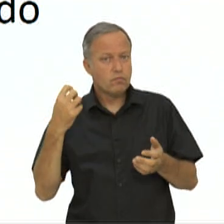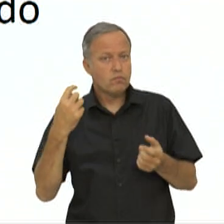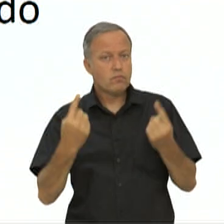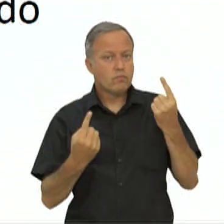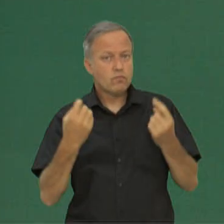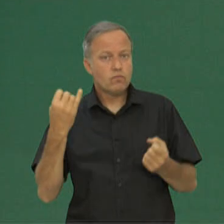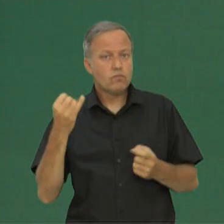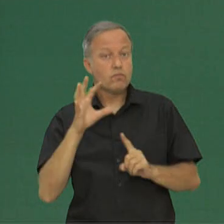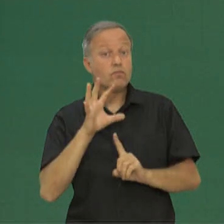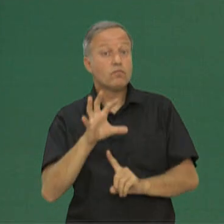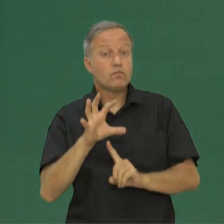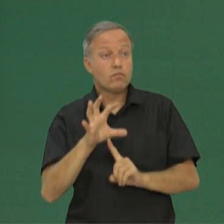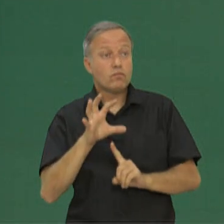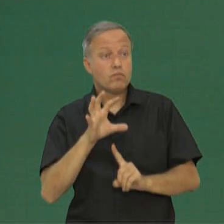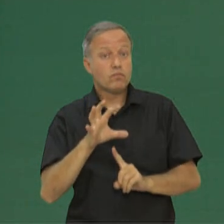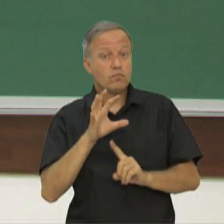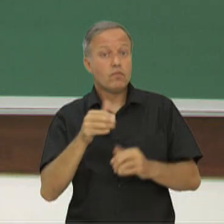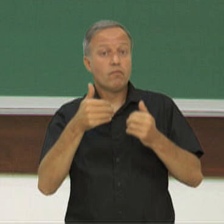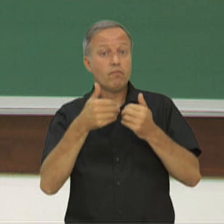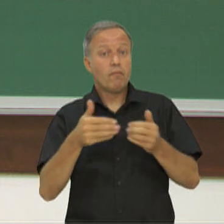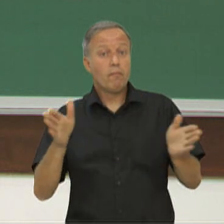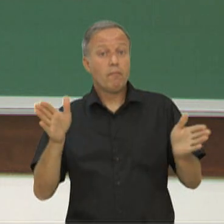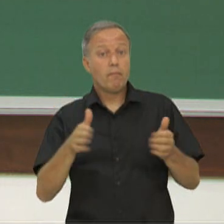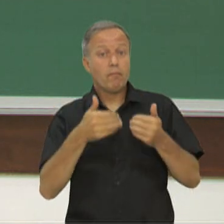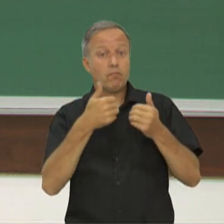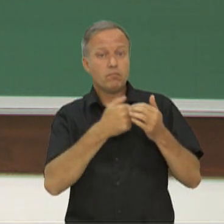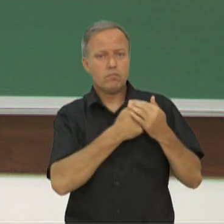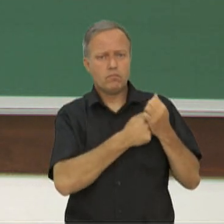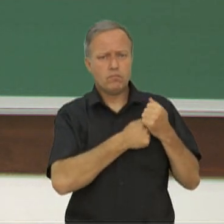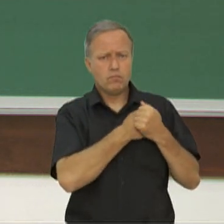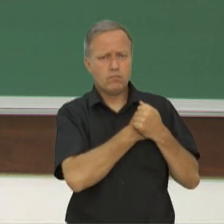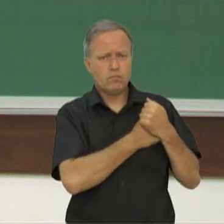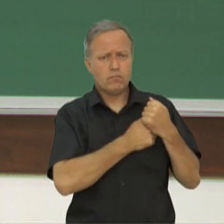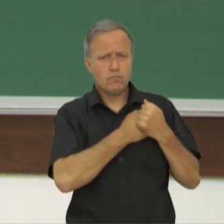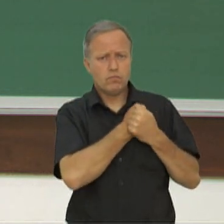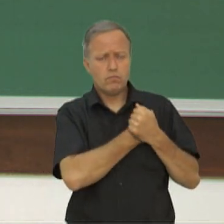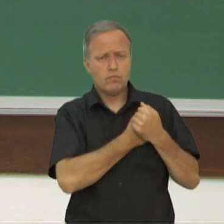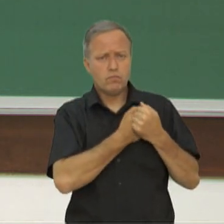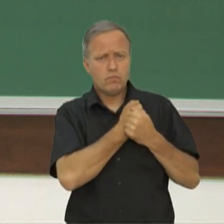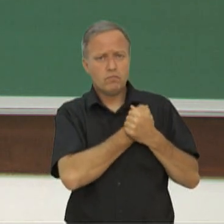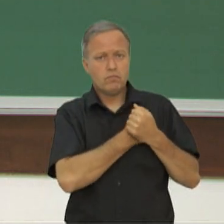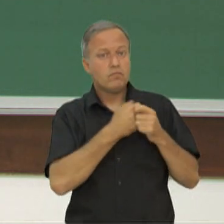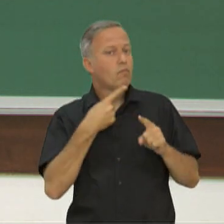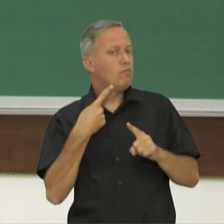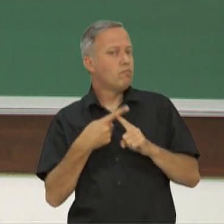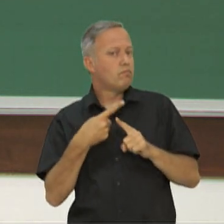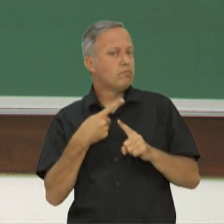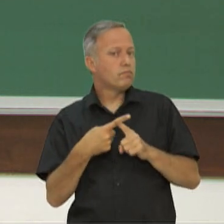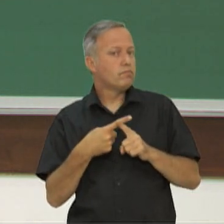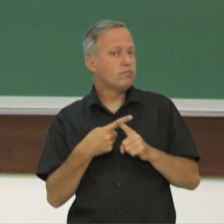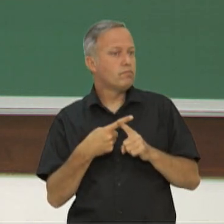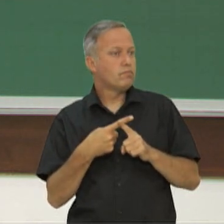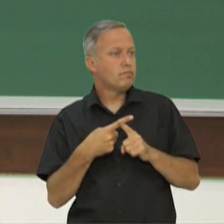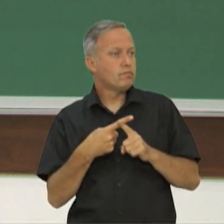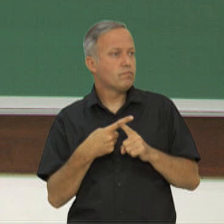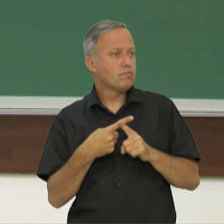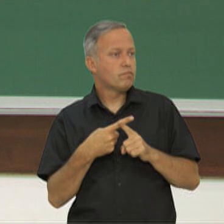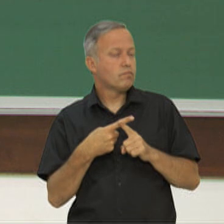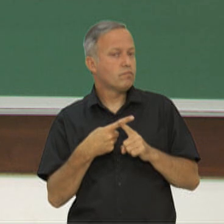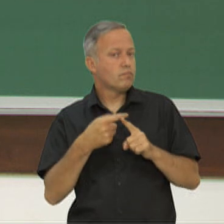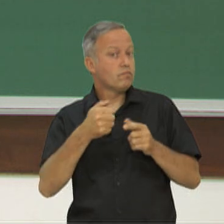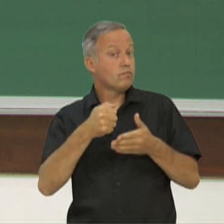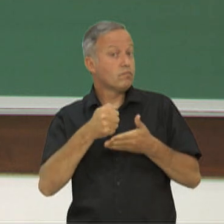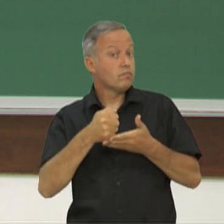no balé romântico? A gente falou um pouquinho do figurino e o porquê, né, durante a aula, o que ele traz